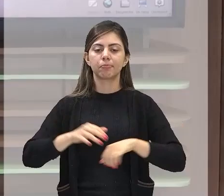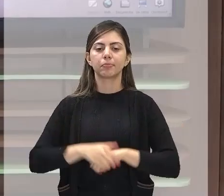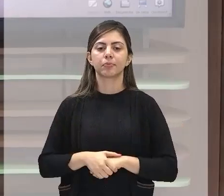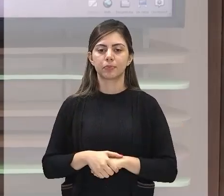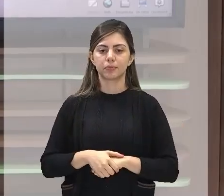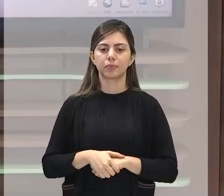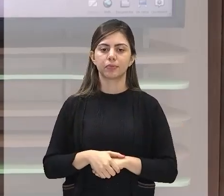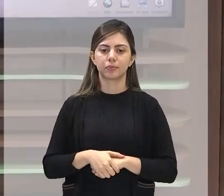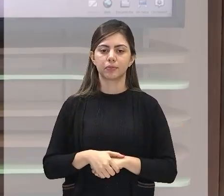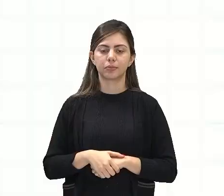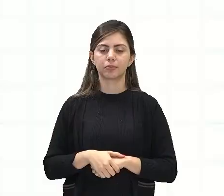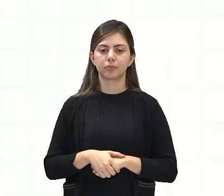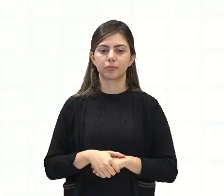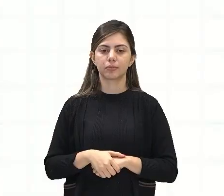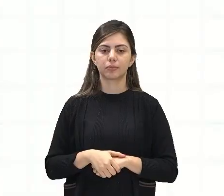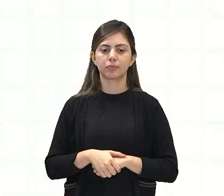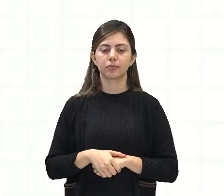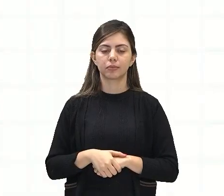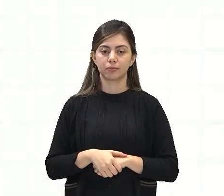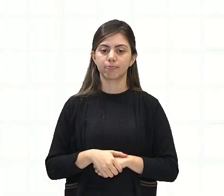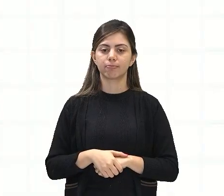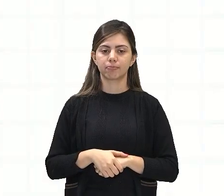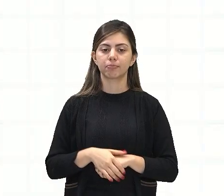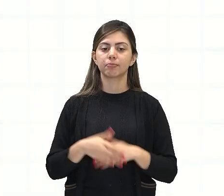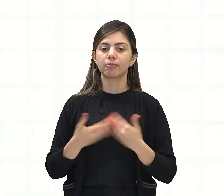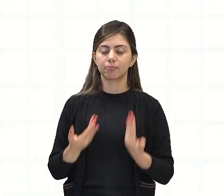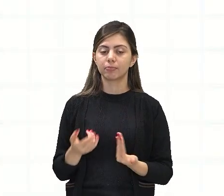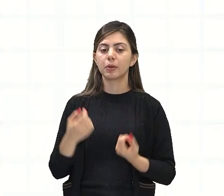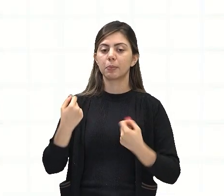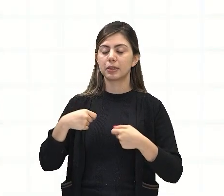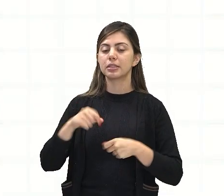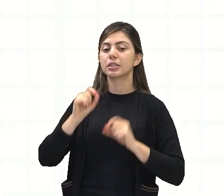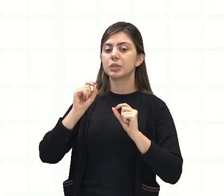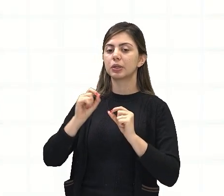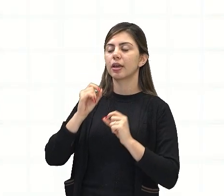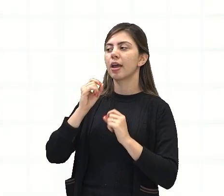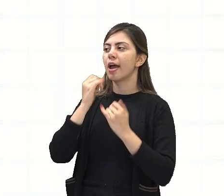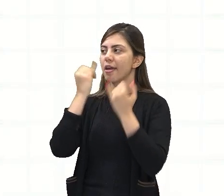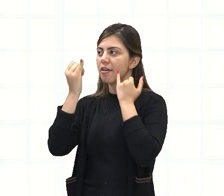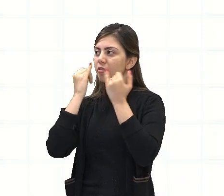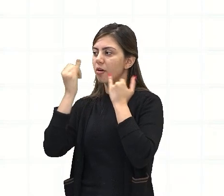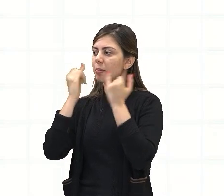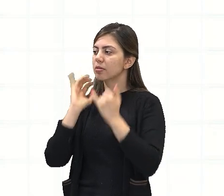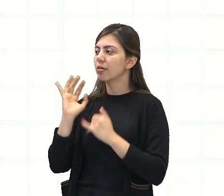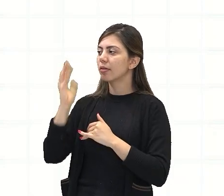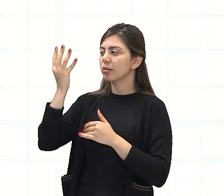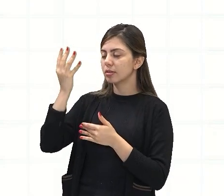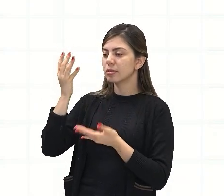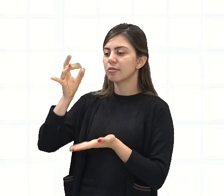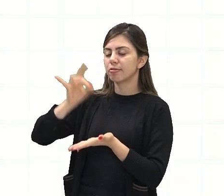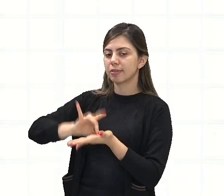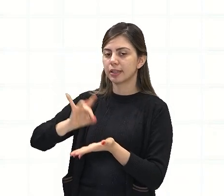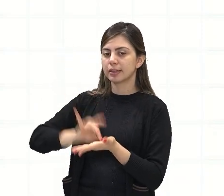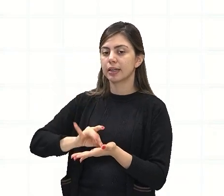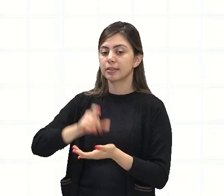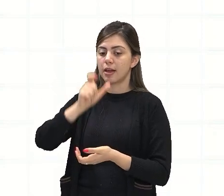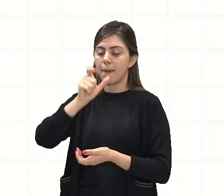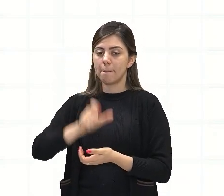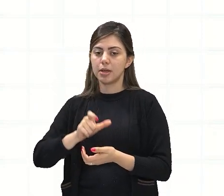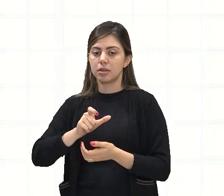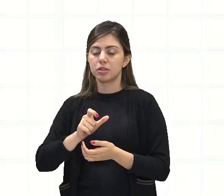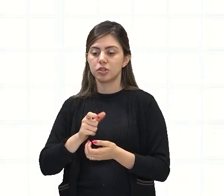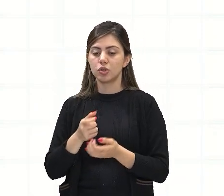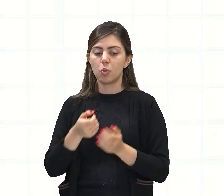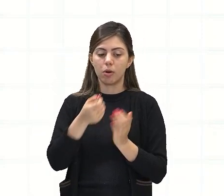de comunicação, certo? Então, essa confiabilidade tem que ter a apresentação de dados, o jornalista tem que checar esses